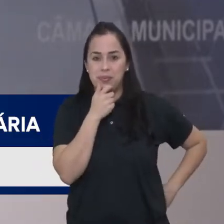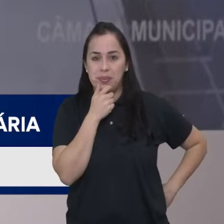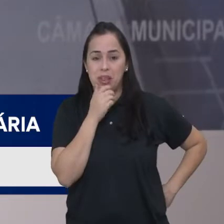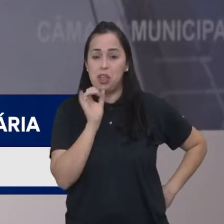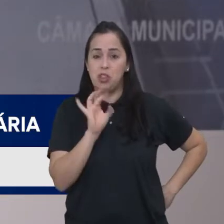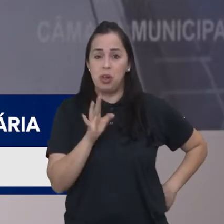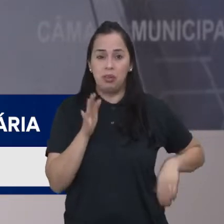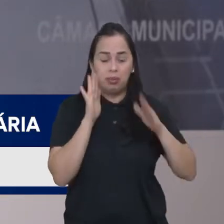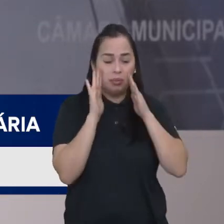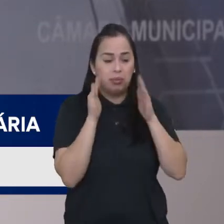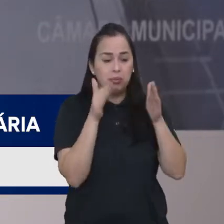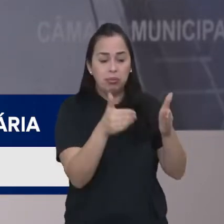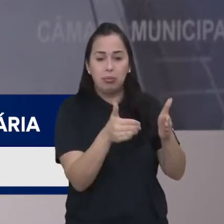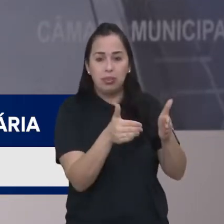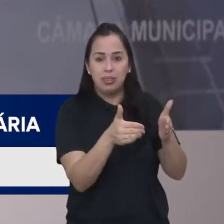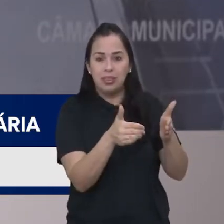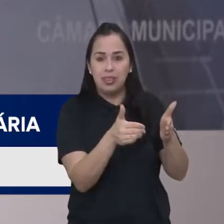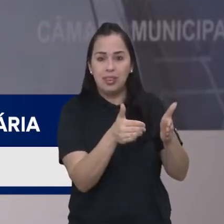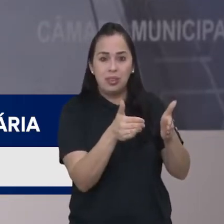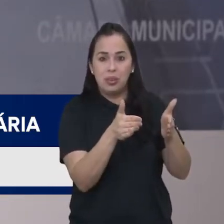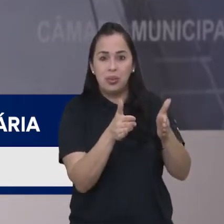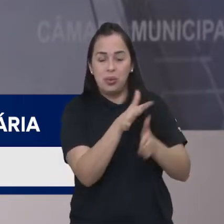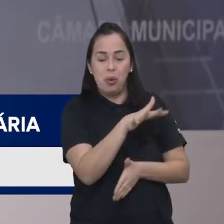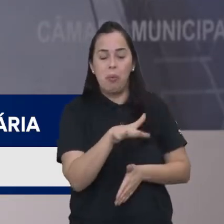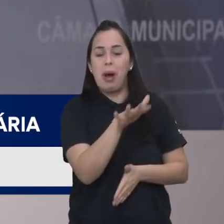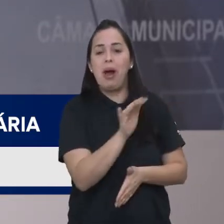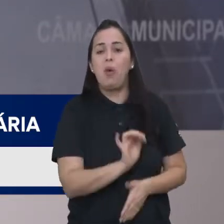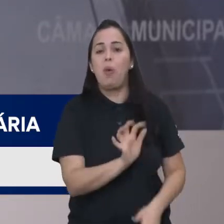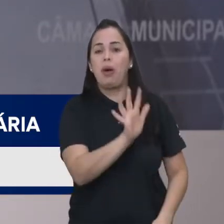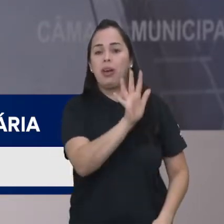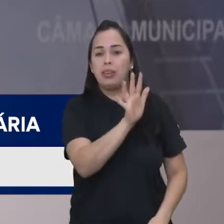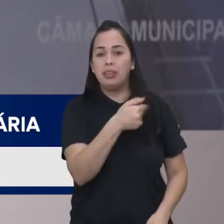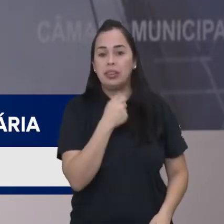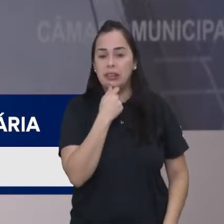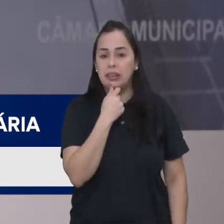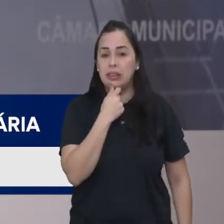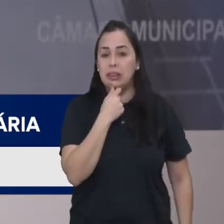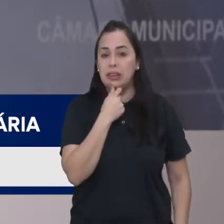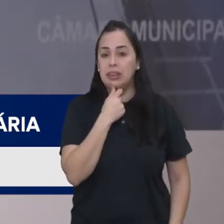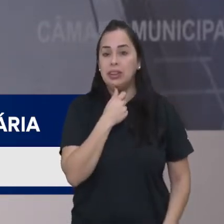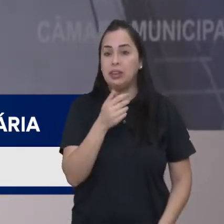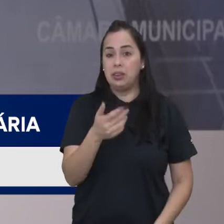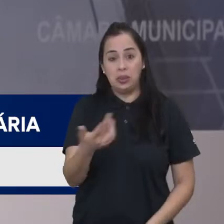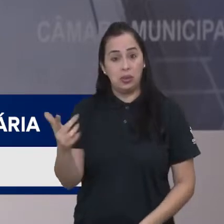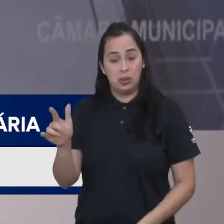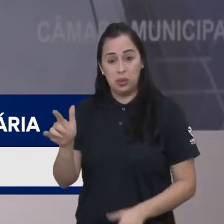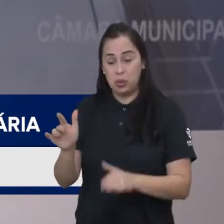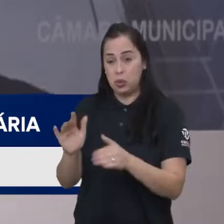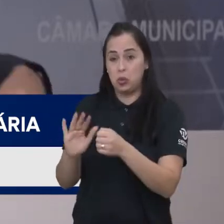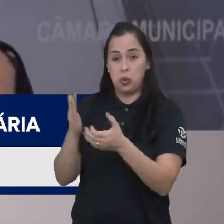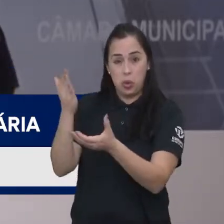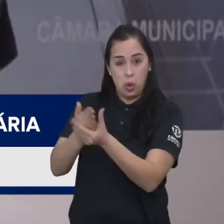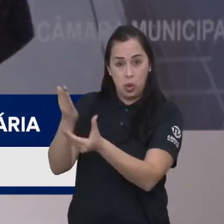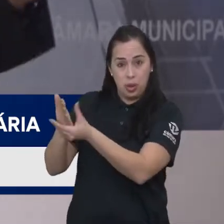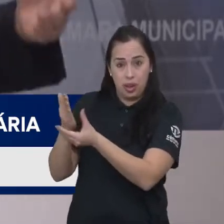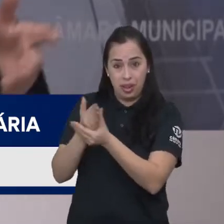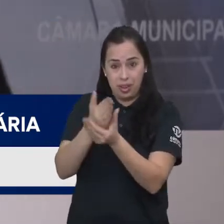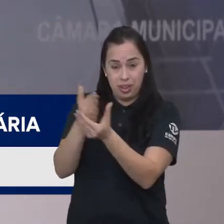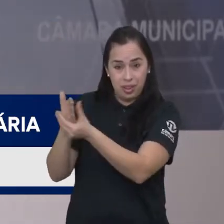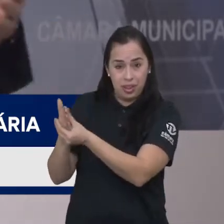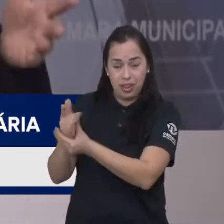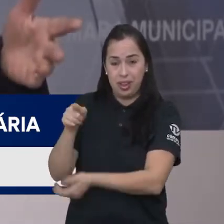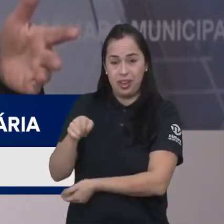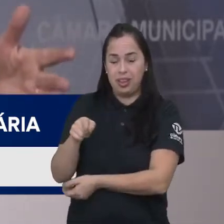centrados na análise desses projetos de quem tem dinheiro. Isso faz com que os processos de